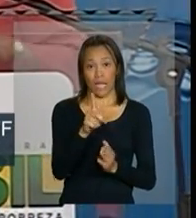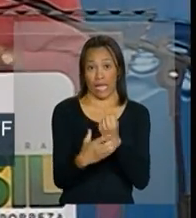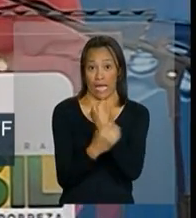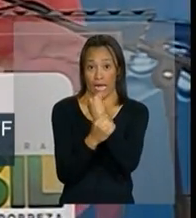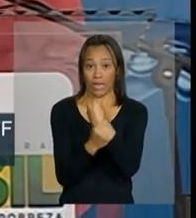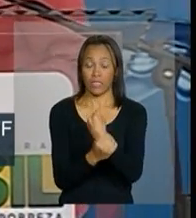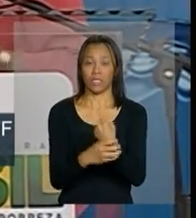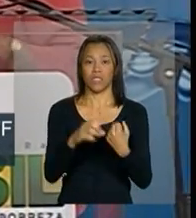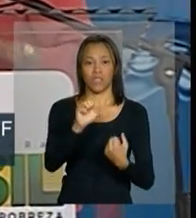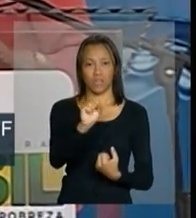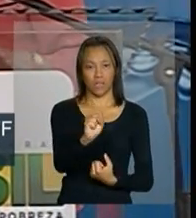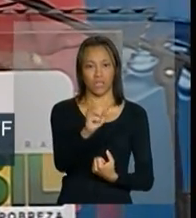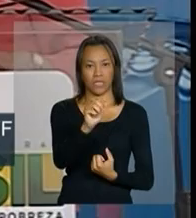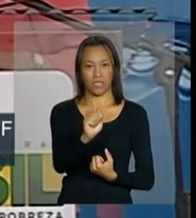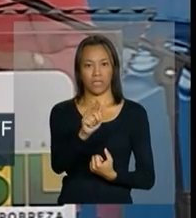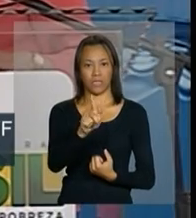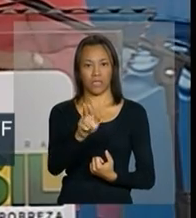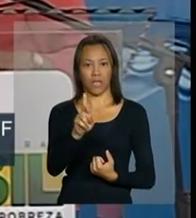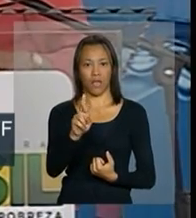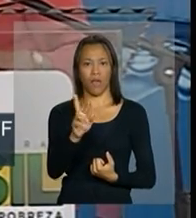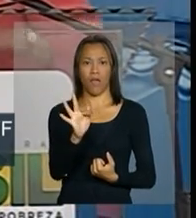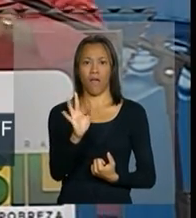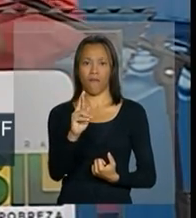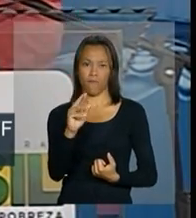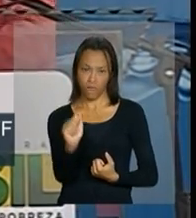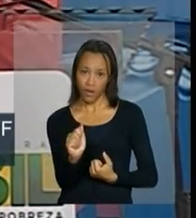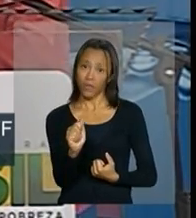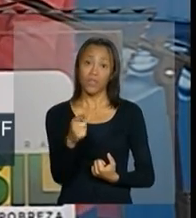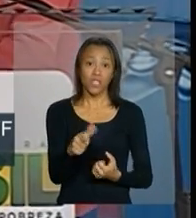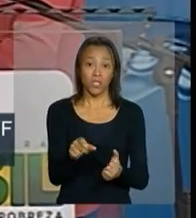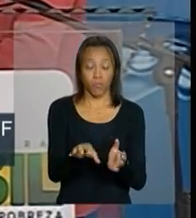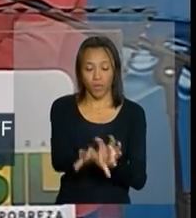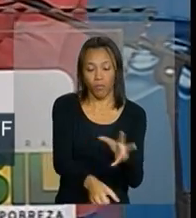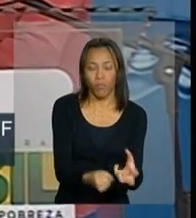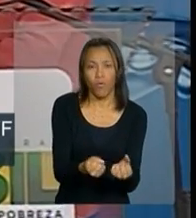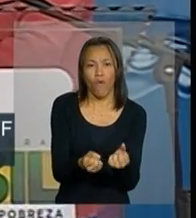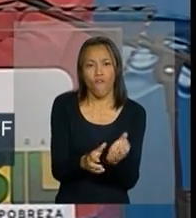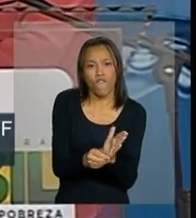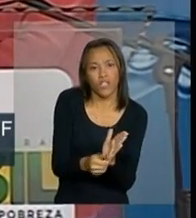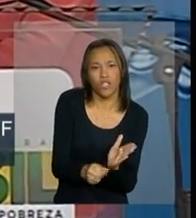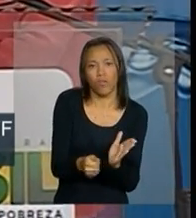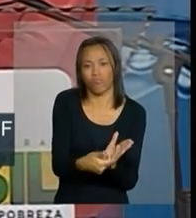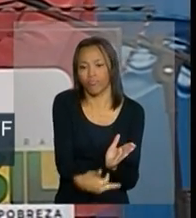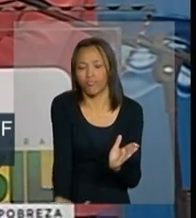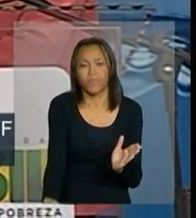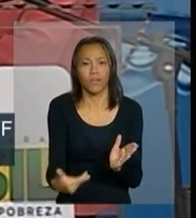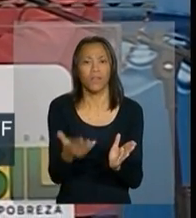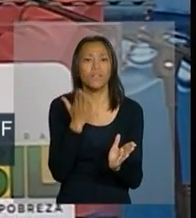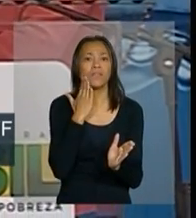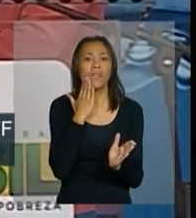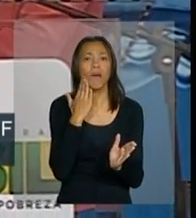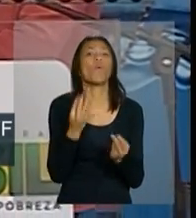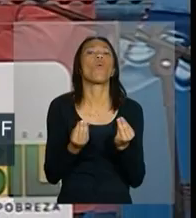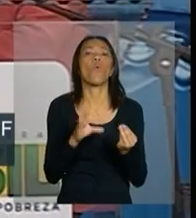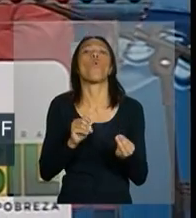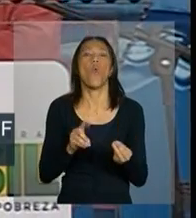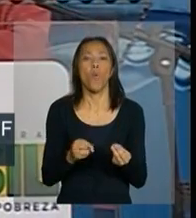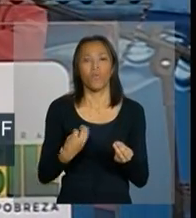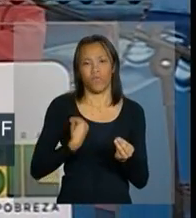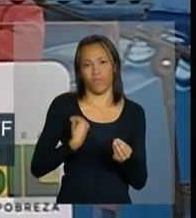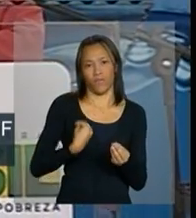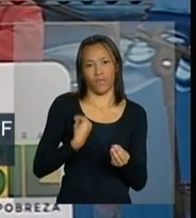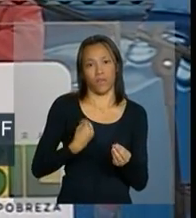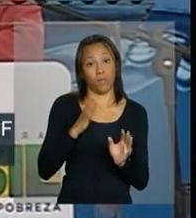se ele não puder colher a safra de feijão, ele tem de ter como sobreviver. Por isso, vocês têm de saber